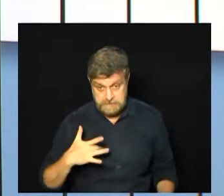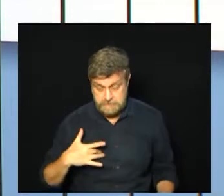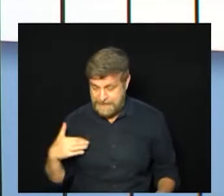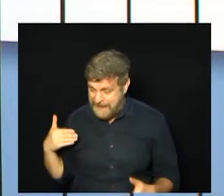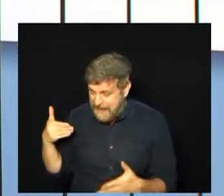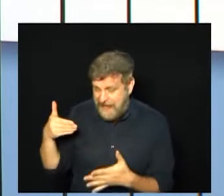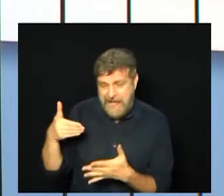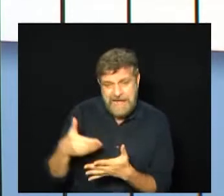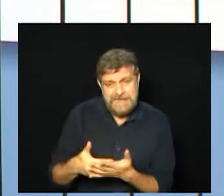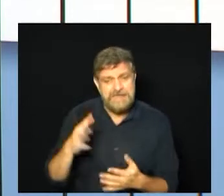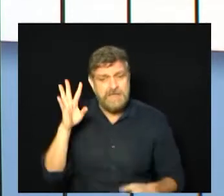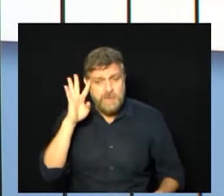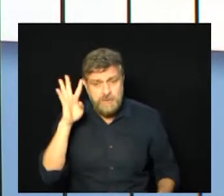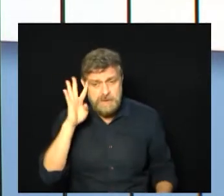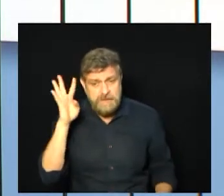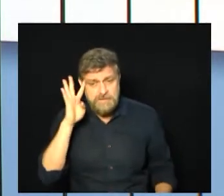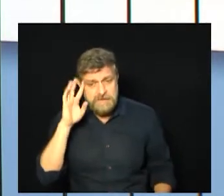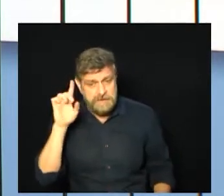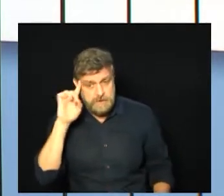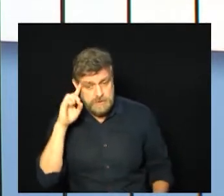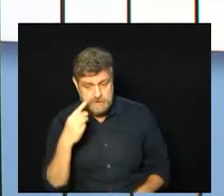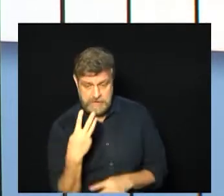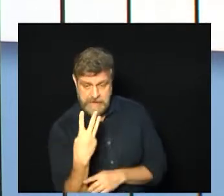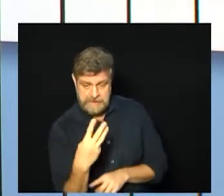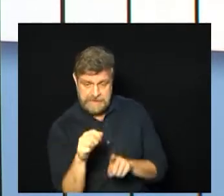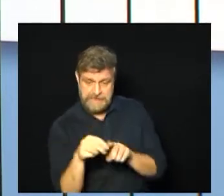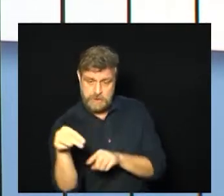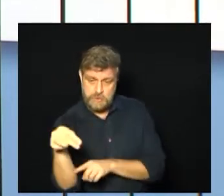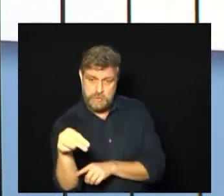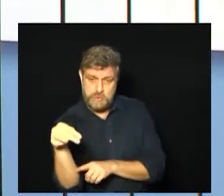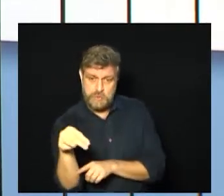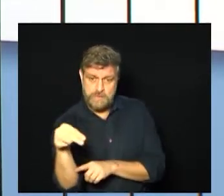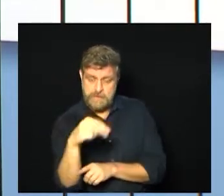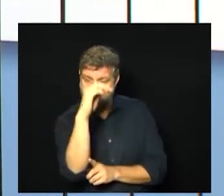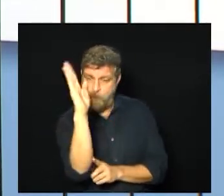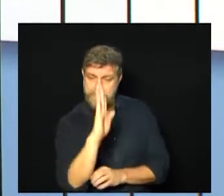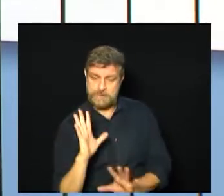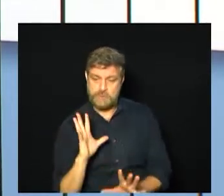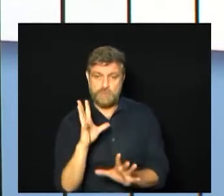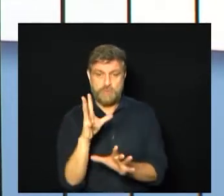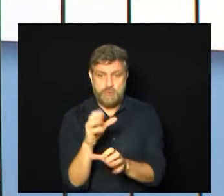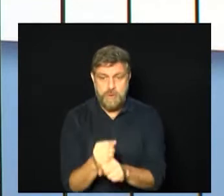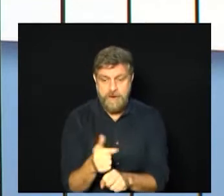até esta quarta-feira, dia 3 de novembro, o Brasil somava